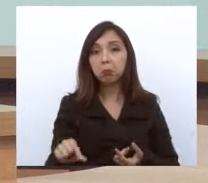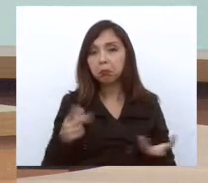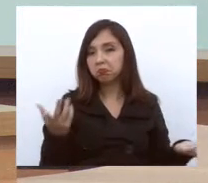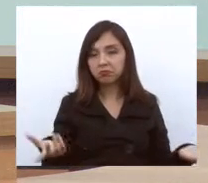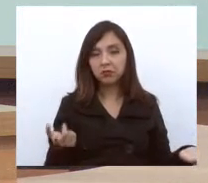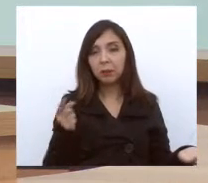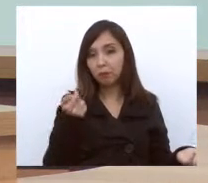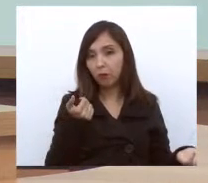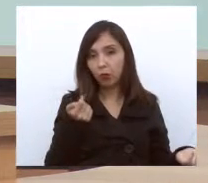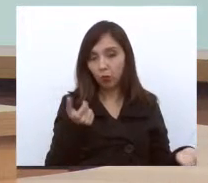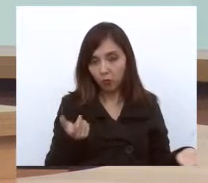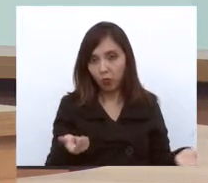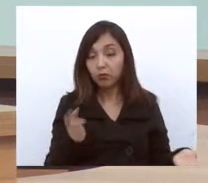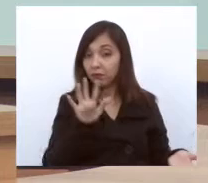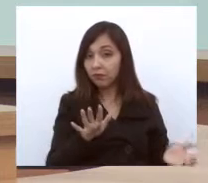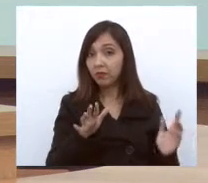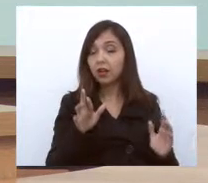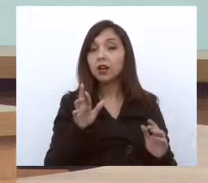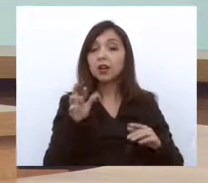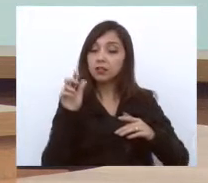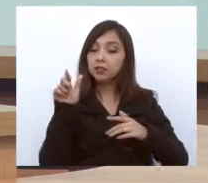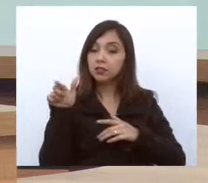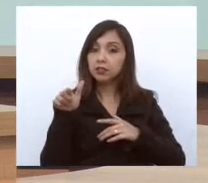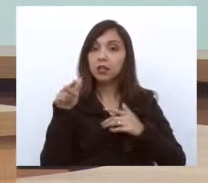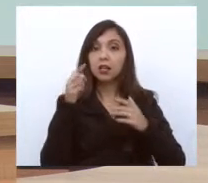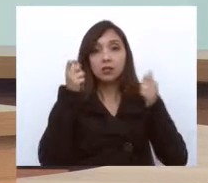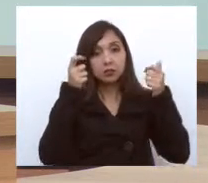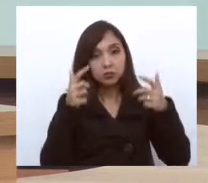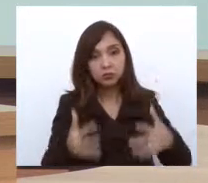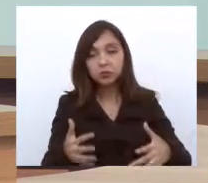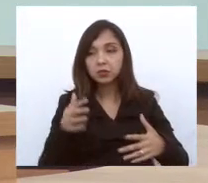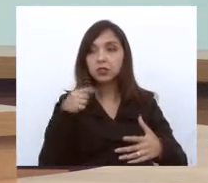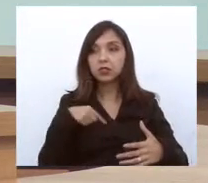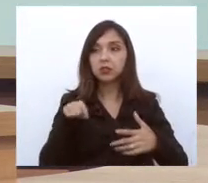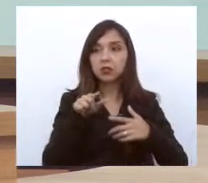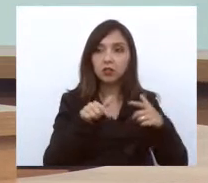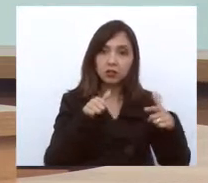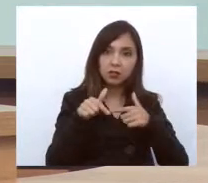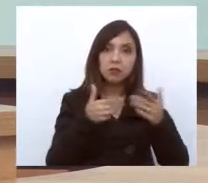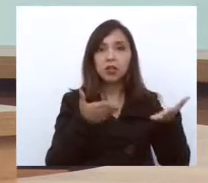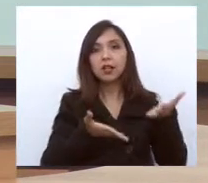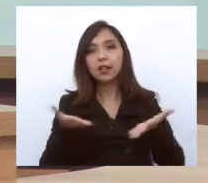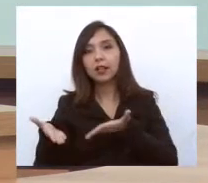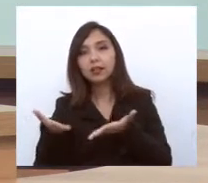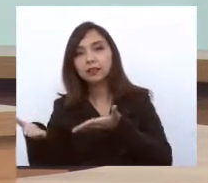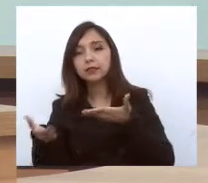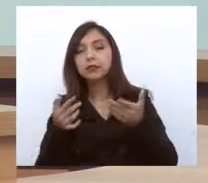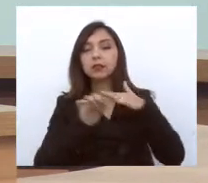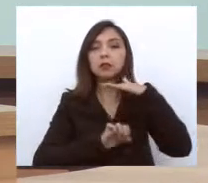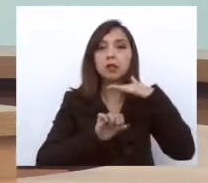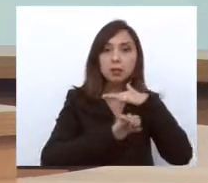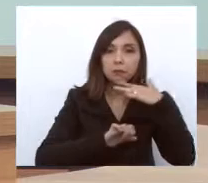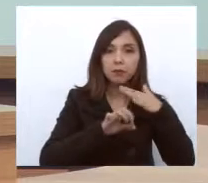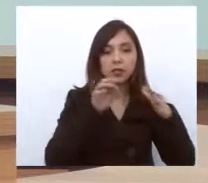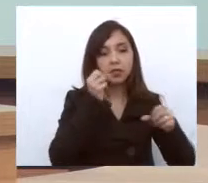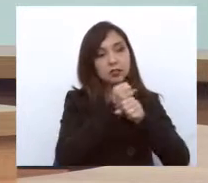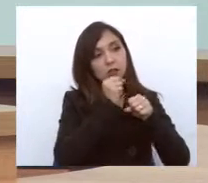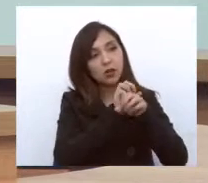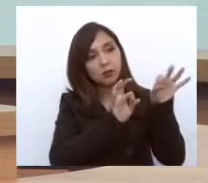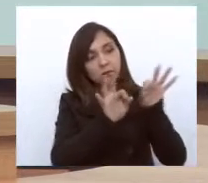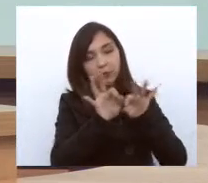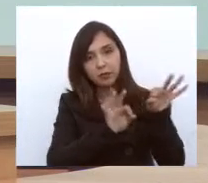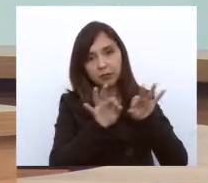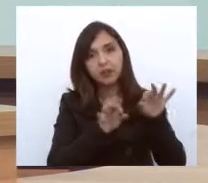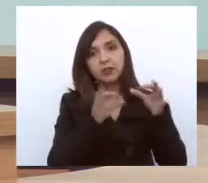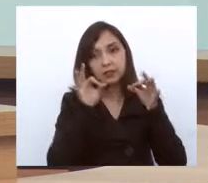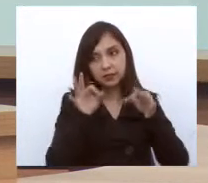o vereador indicando para o executivo, dentro da lei, para fazer a licitação, para poder contratar a empresa, para poder fazer as obras, eu tenho